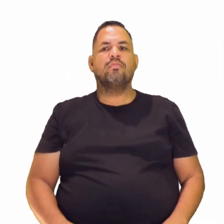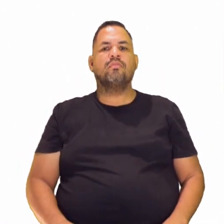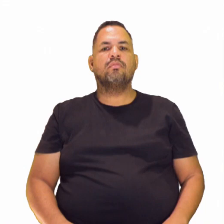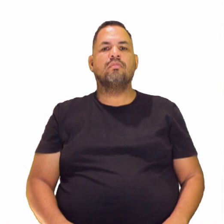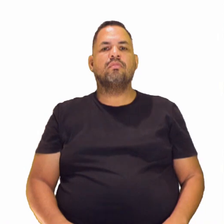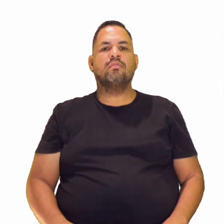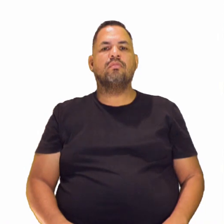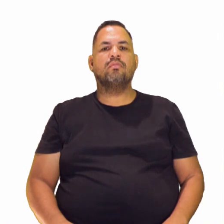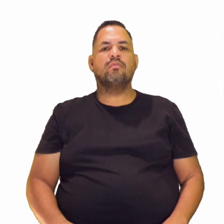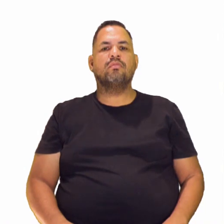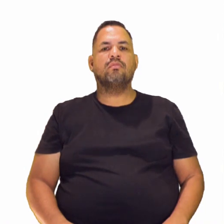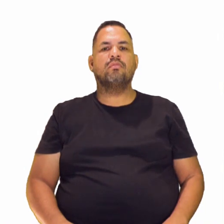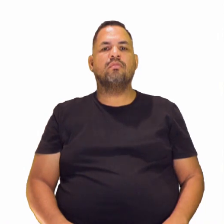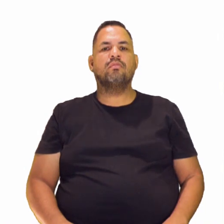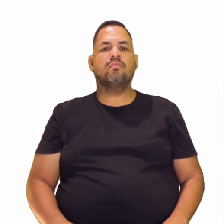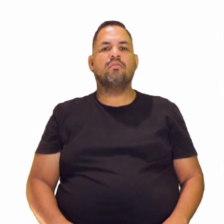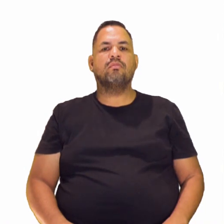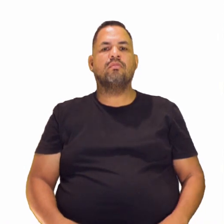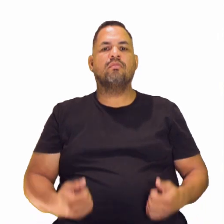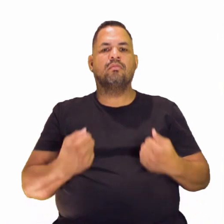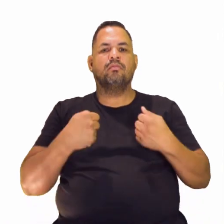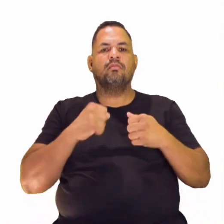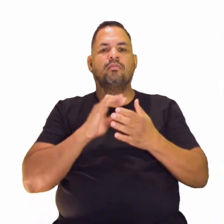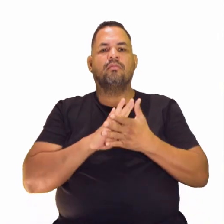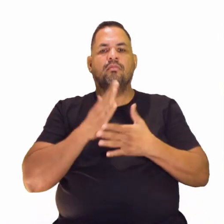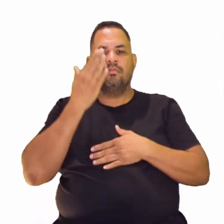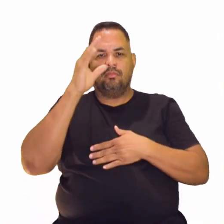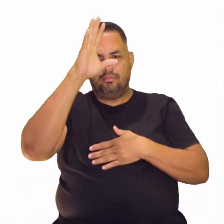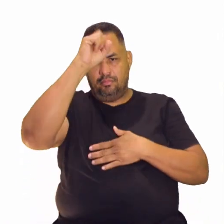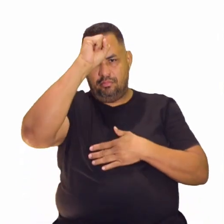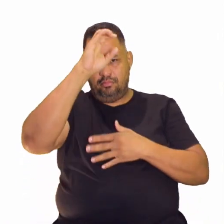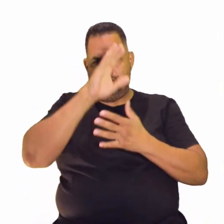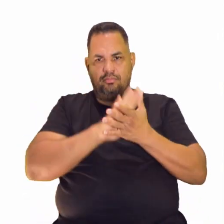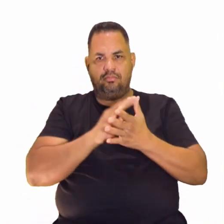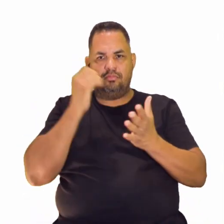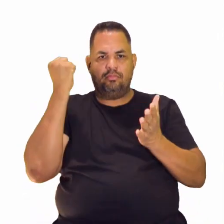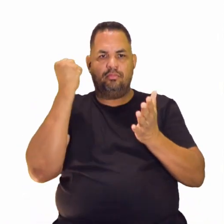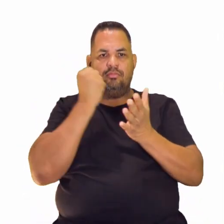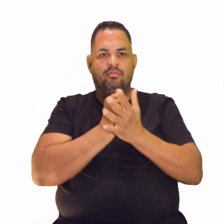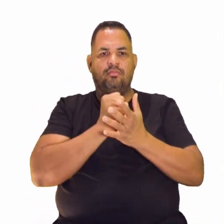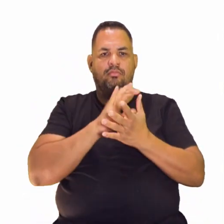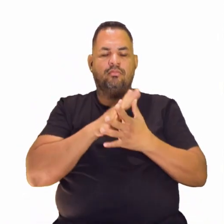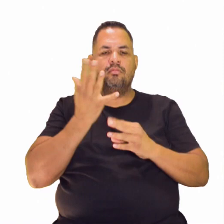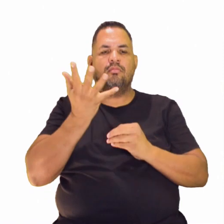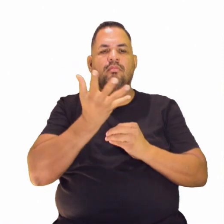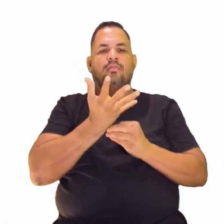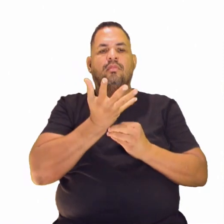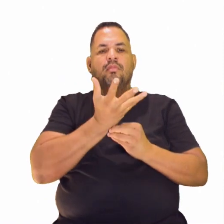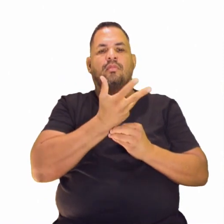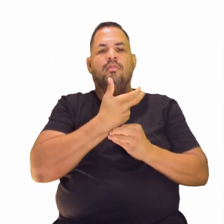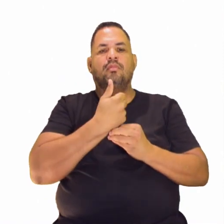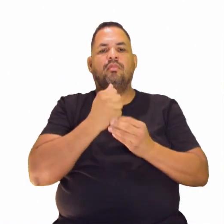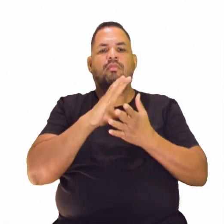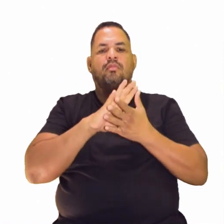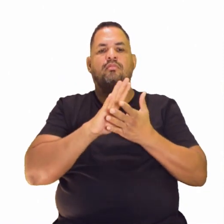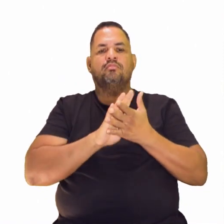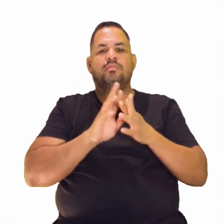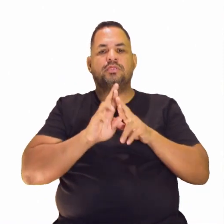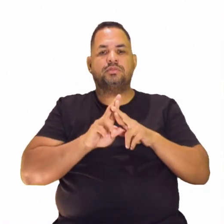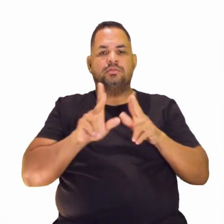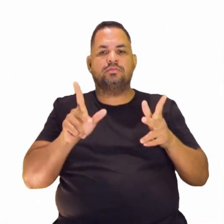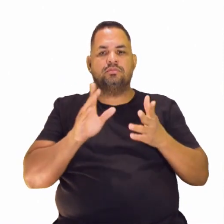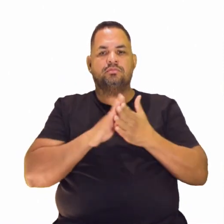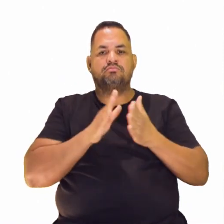Onde a gente vai poder apropriar-se do patrimônio artístico de tempos